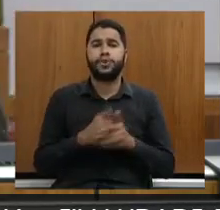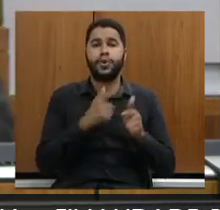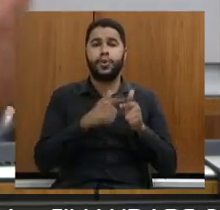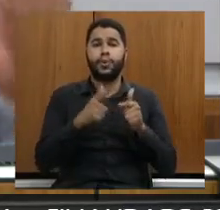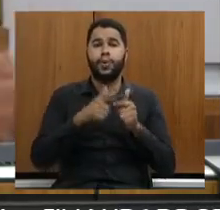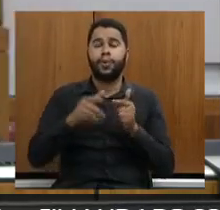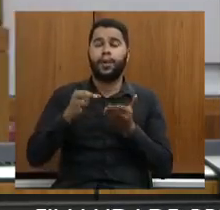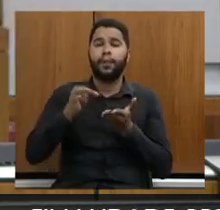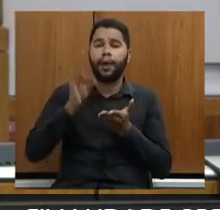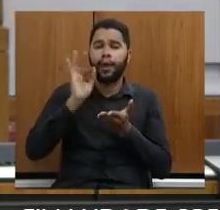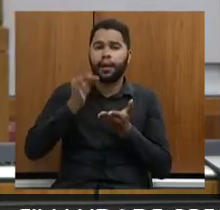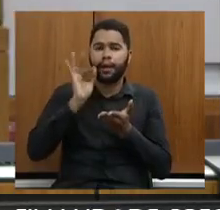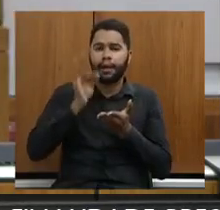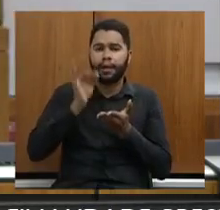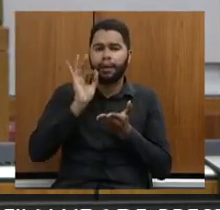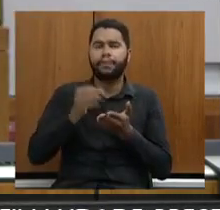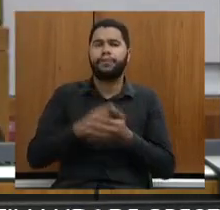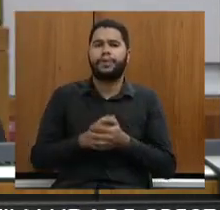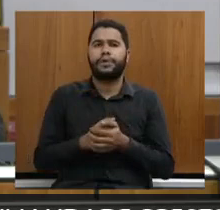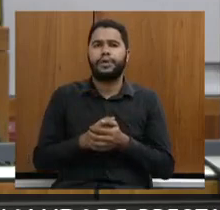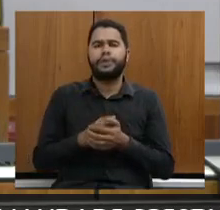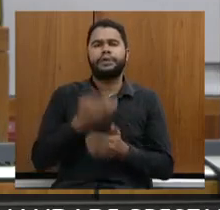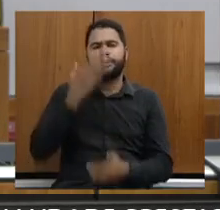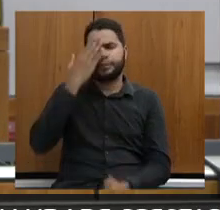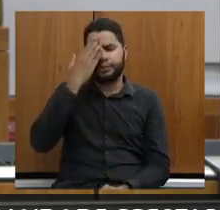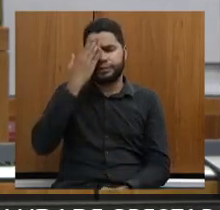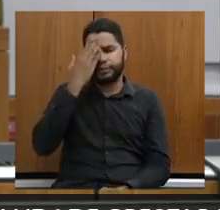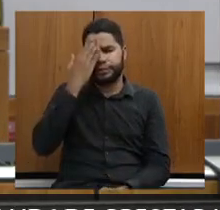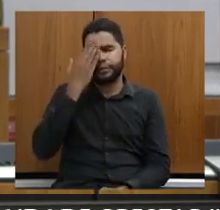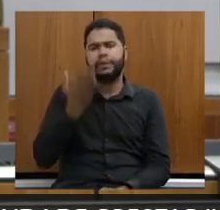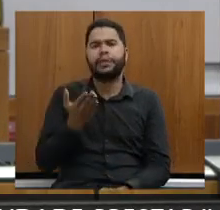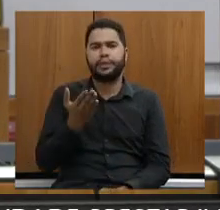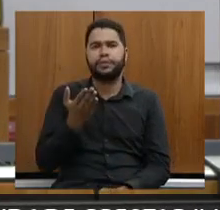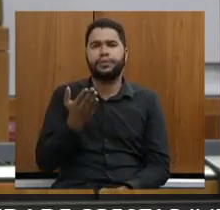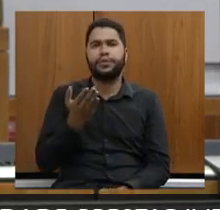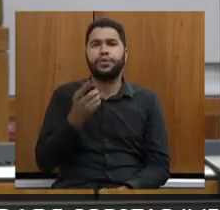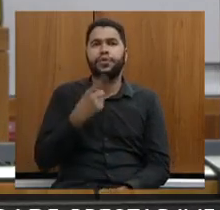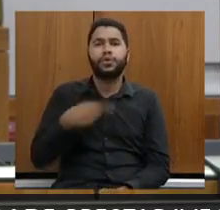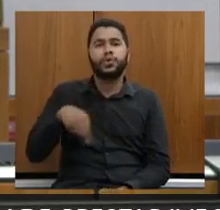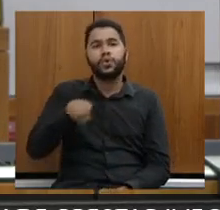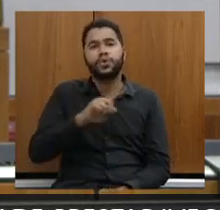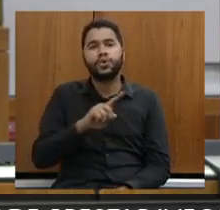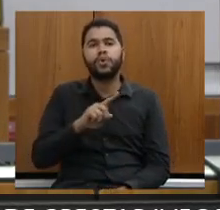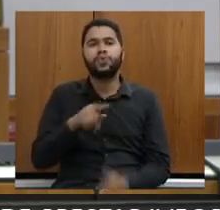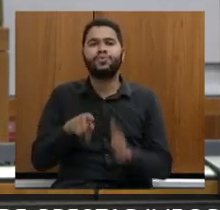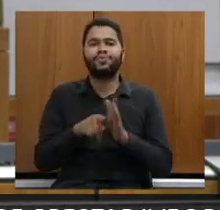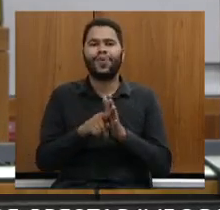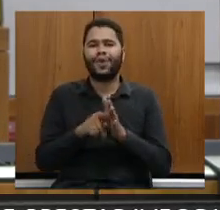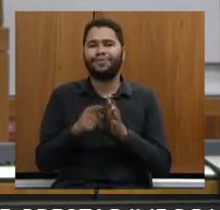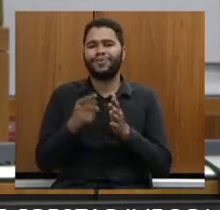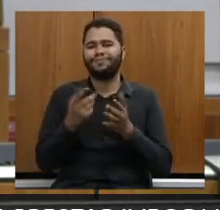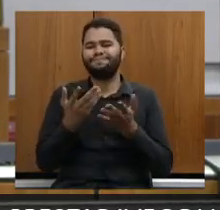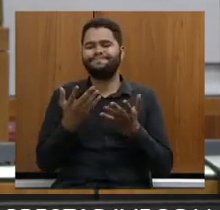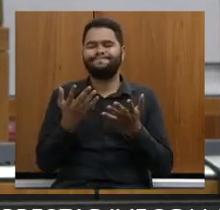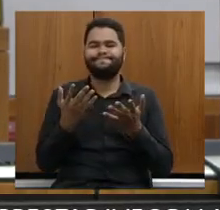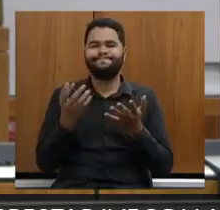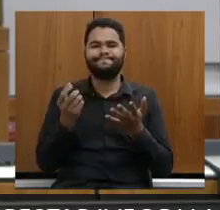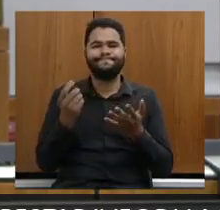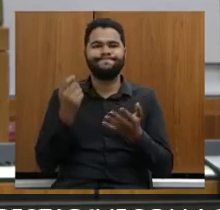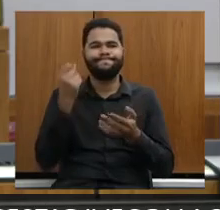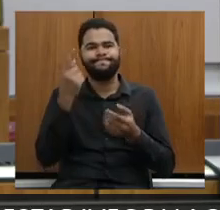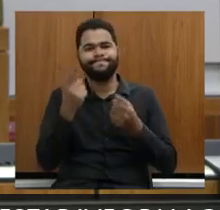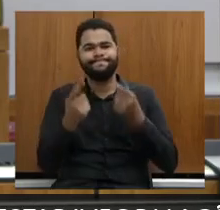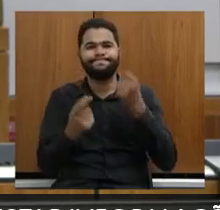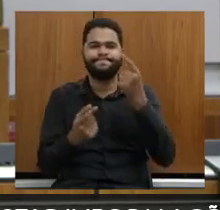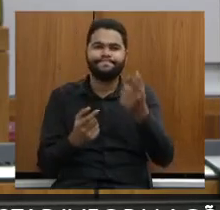problema no café aqui Nosso Antônio casado sabe muito bem Nossa um ano atípico também com a geadas que